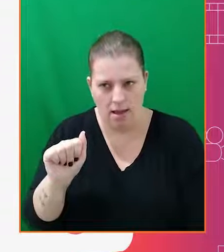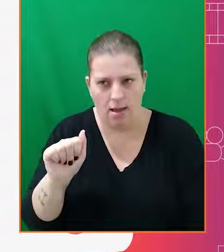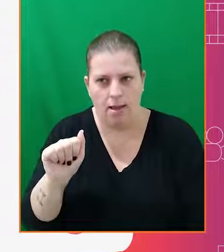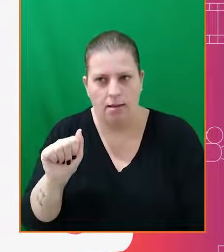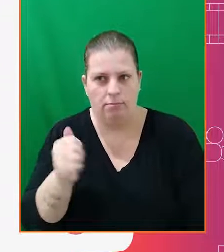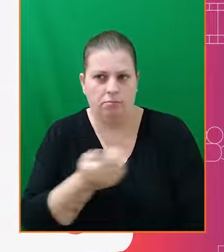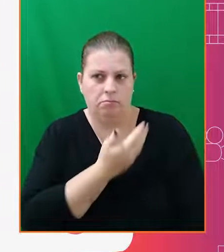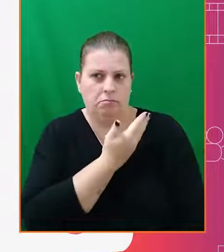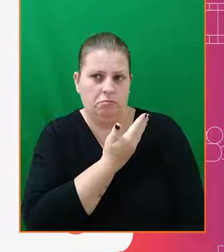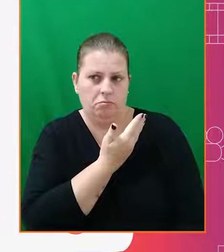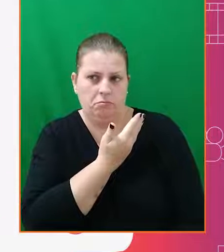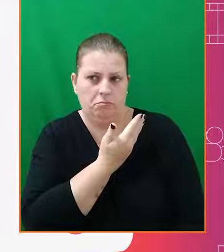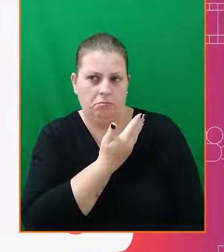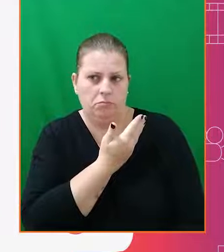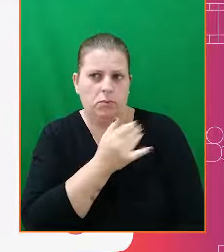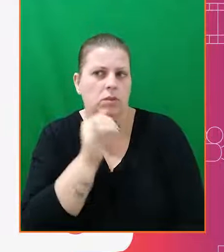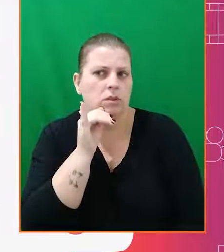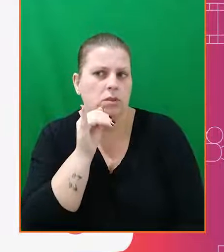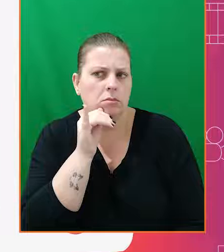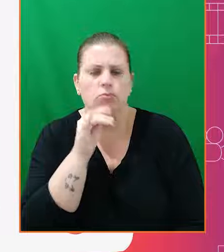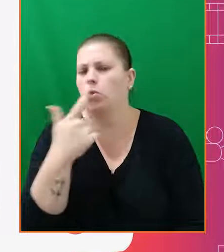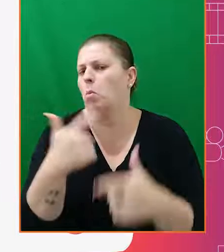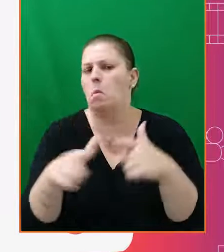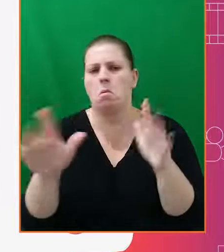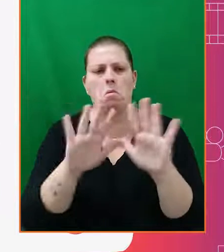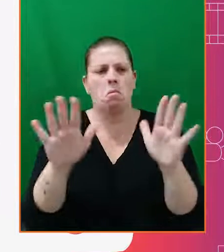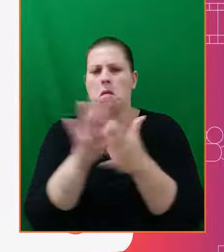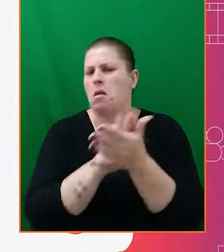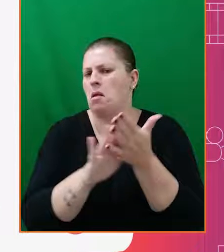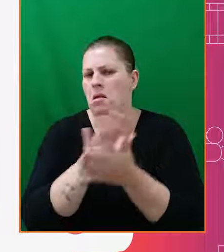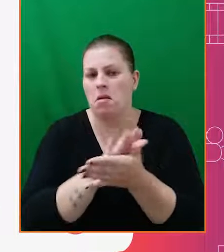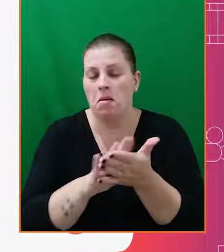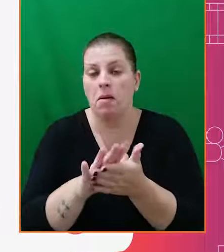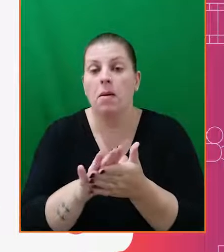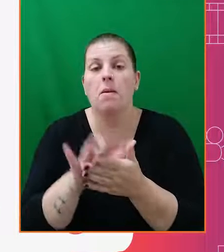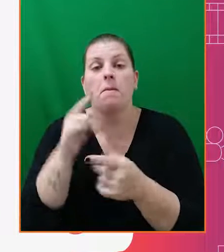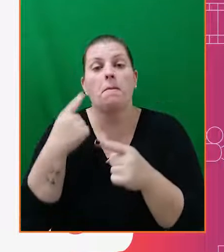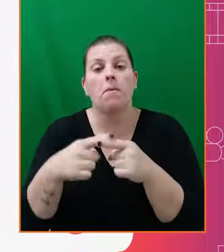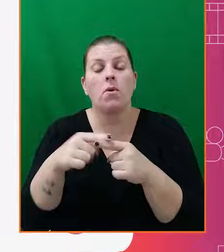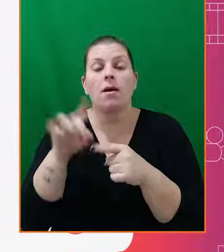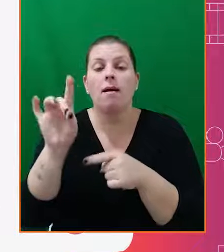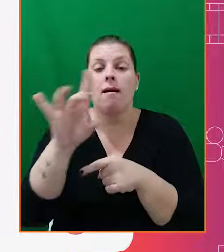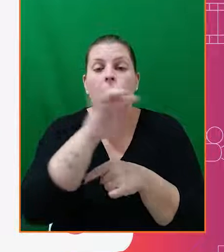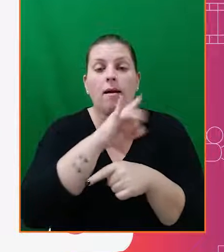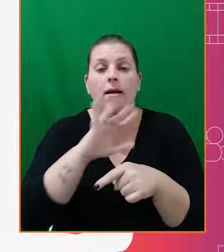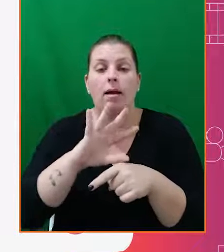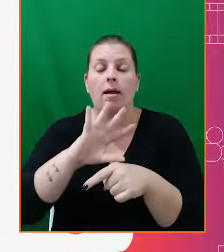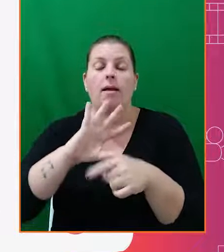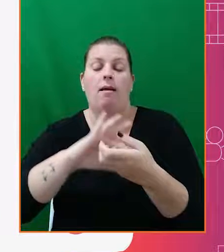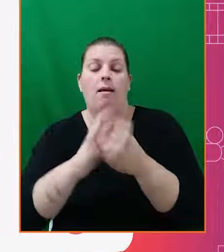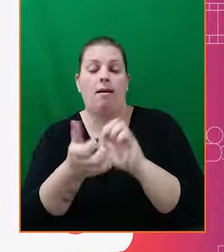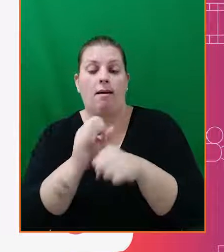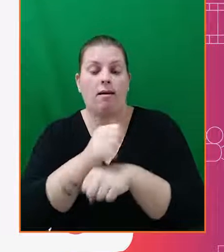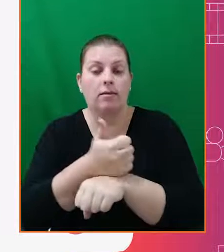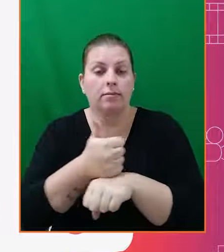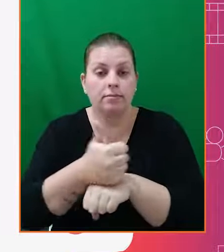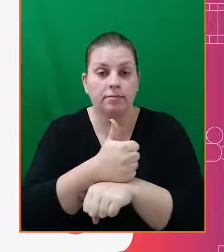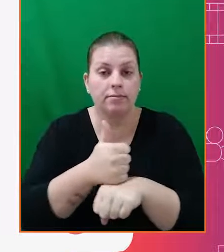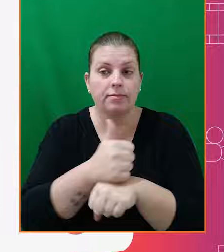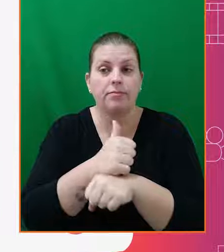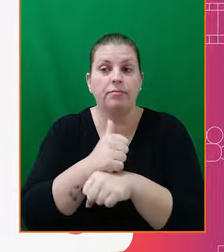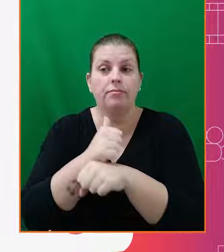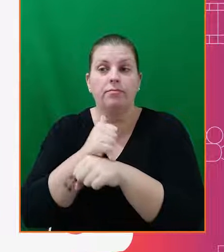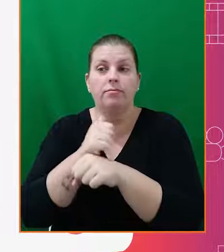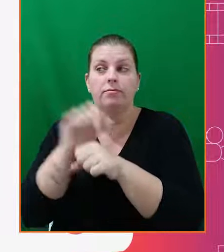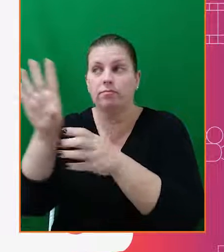exemplo. Não tem problema nenhum. Além disso, cada artista faz essa redução às